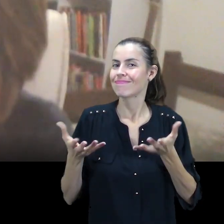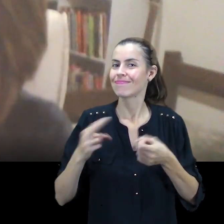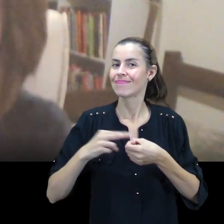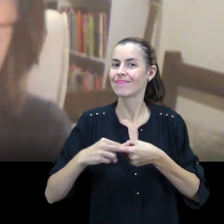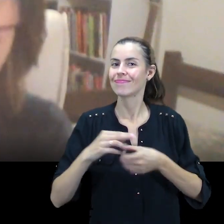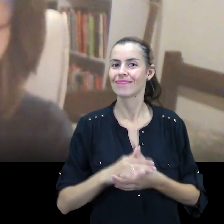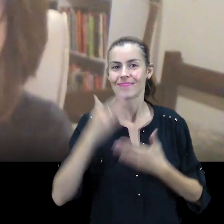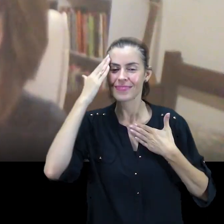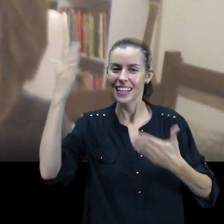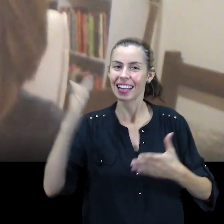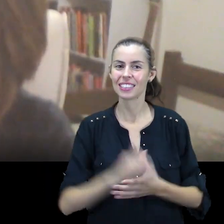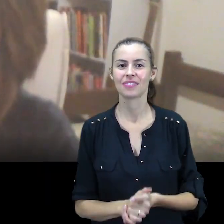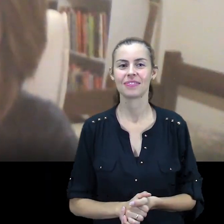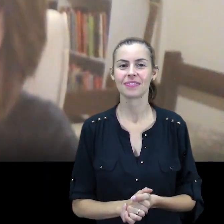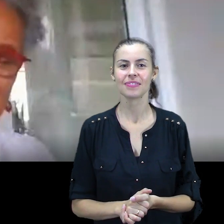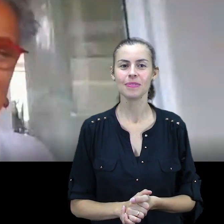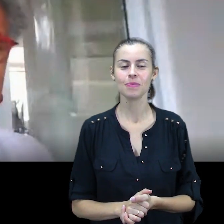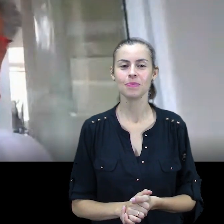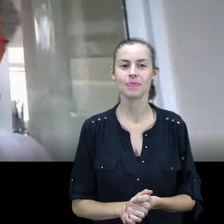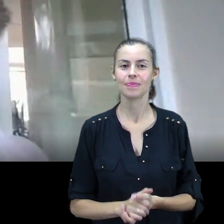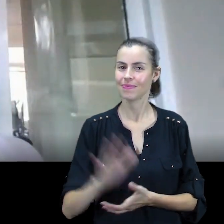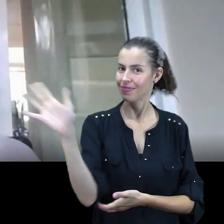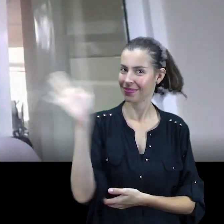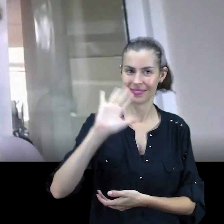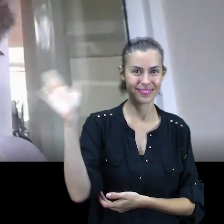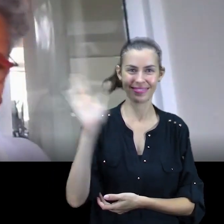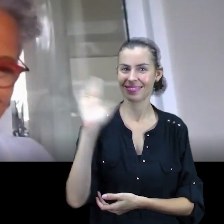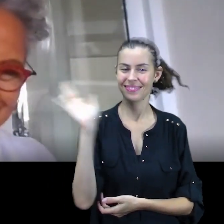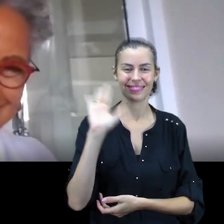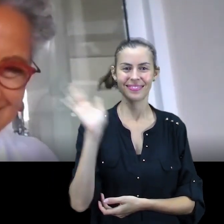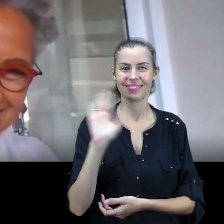todos e todas e todos. Tchau, boa tarde.